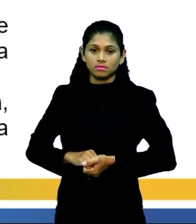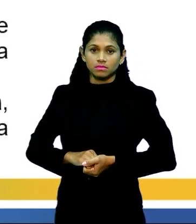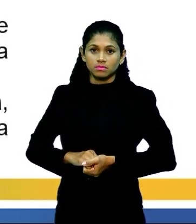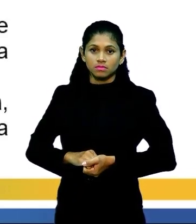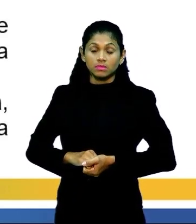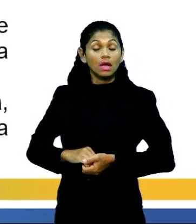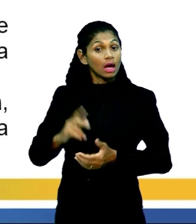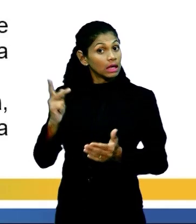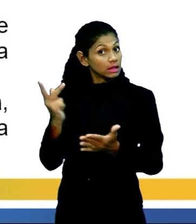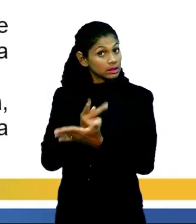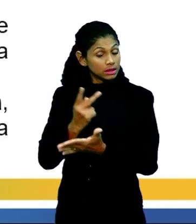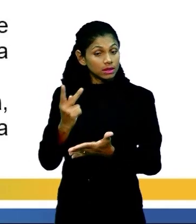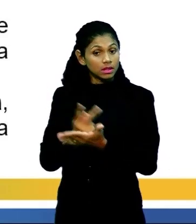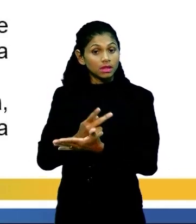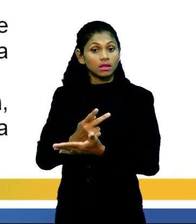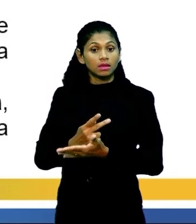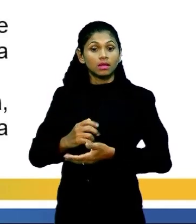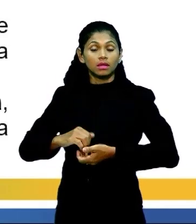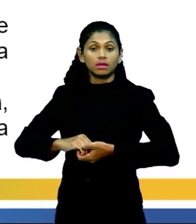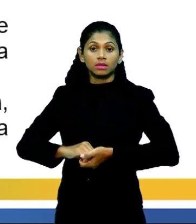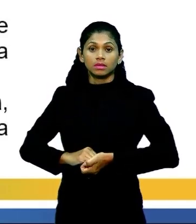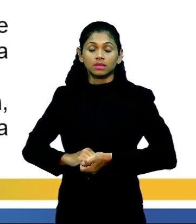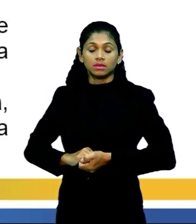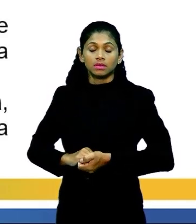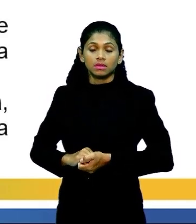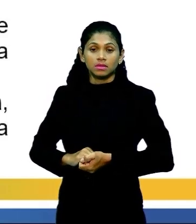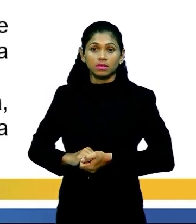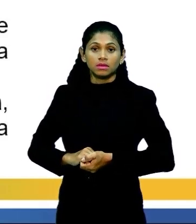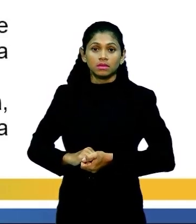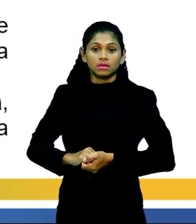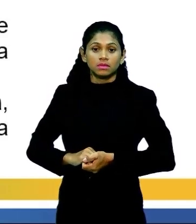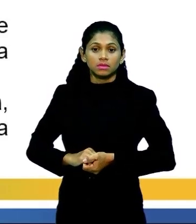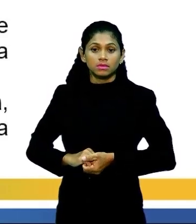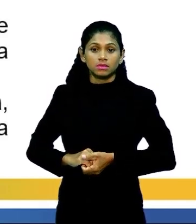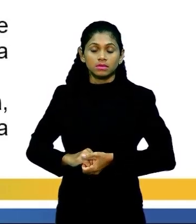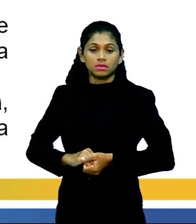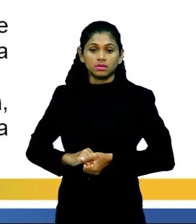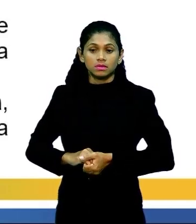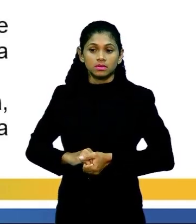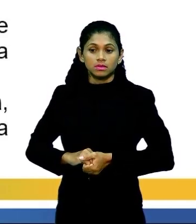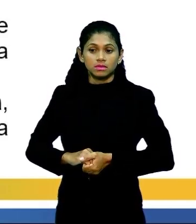Não, de maneira nenhuma o livro fala sobre essa questão do consumo